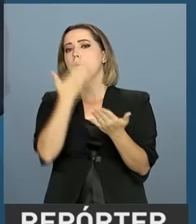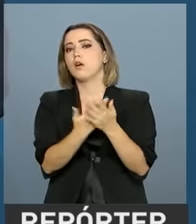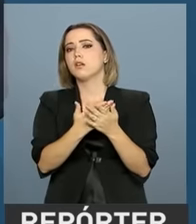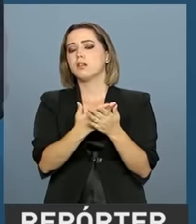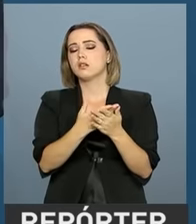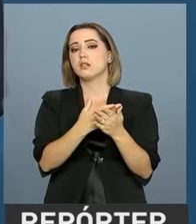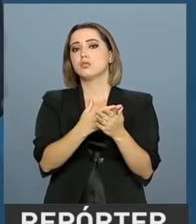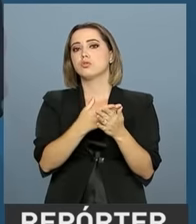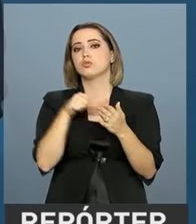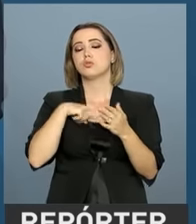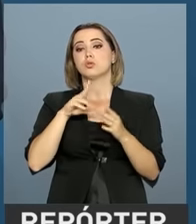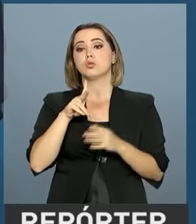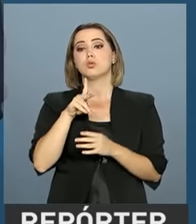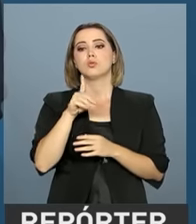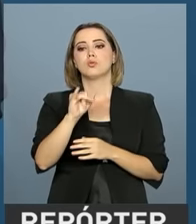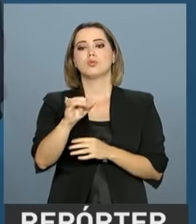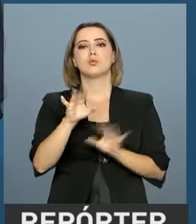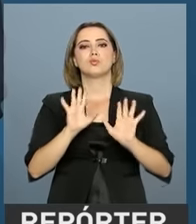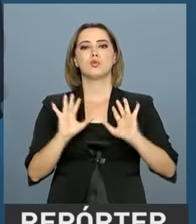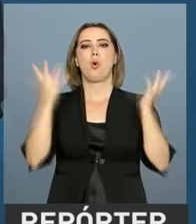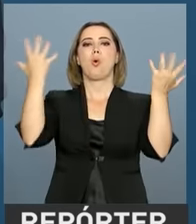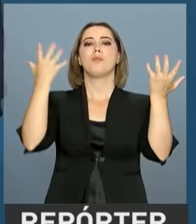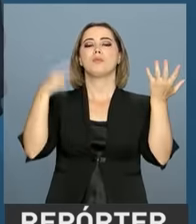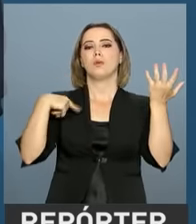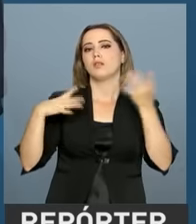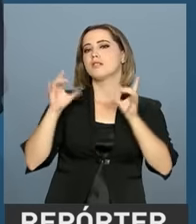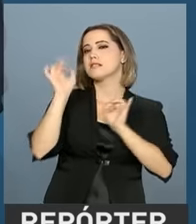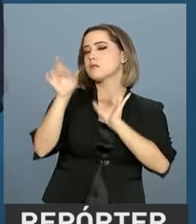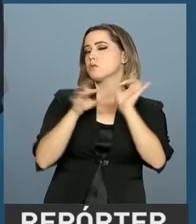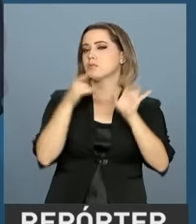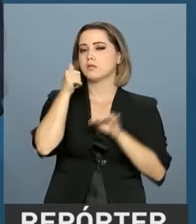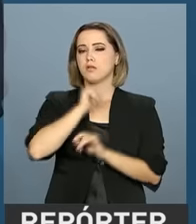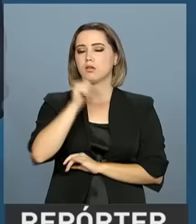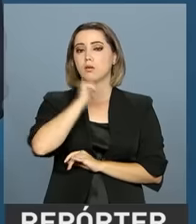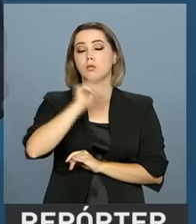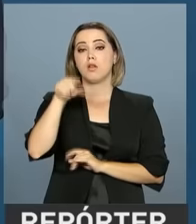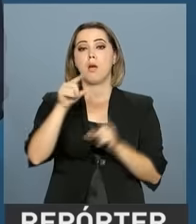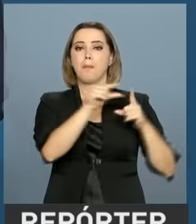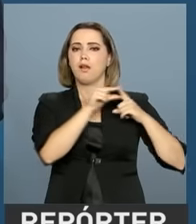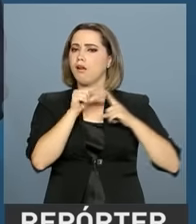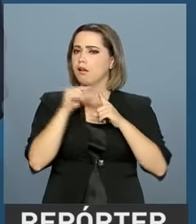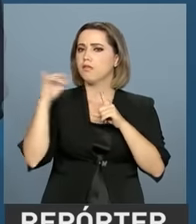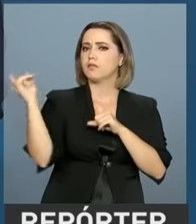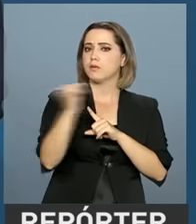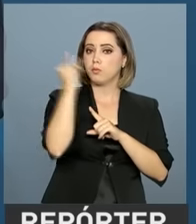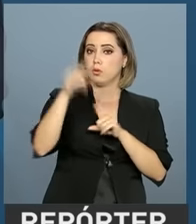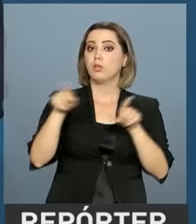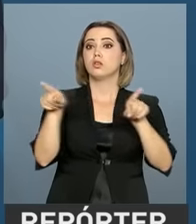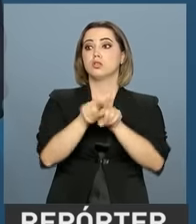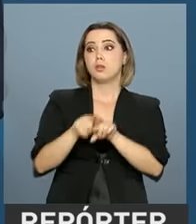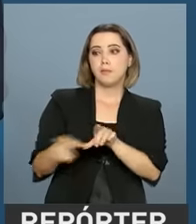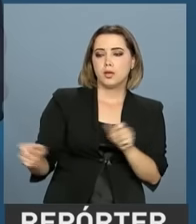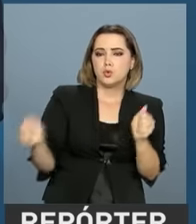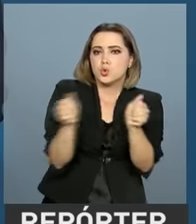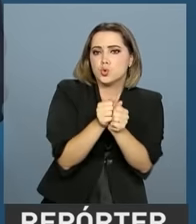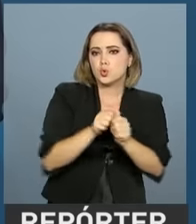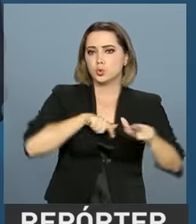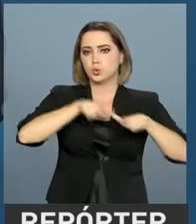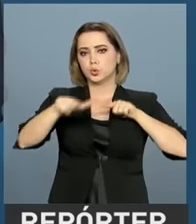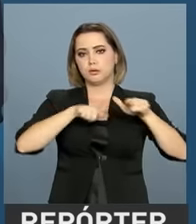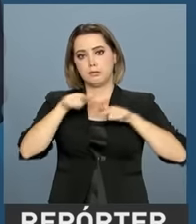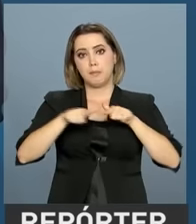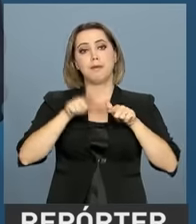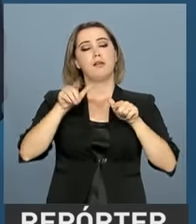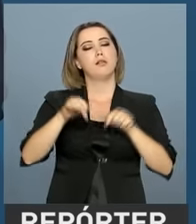Internacional da mulher é fazer com que as palavras que são importantes sejam acompanhadas de ações que são ainda mais